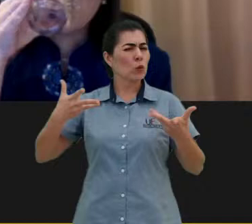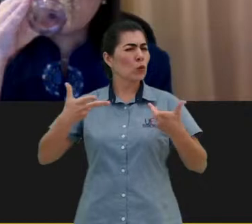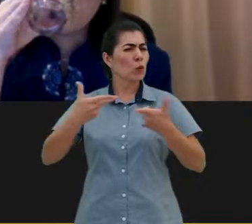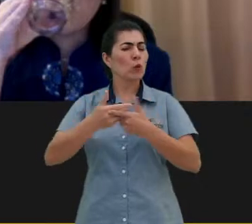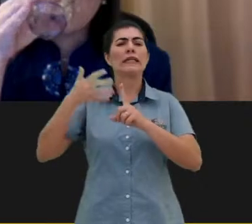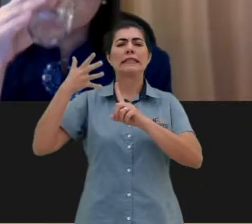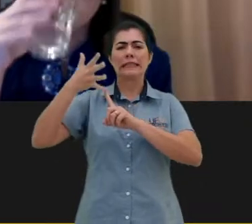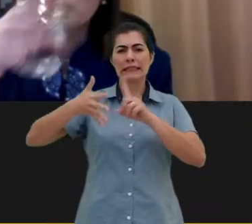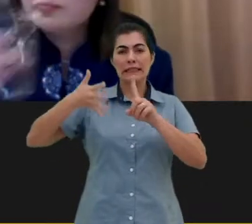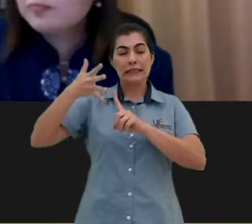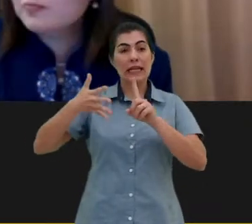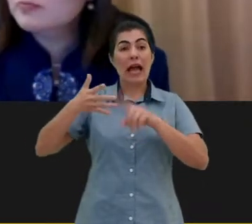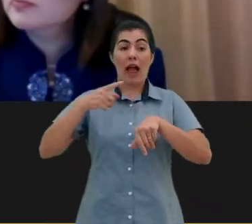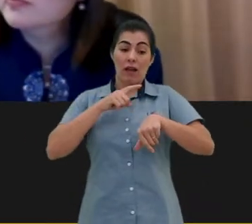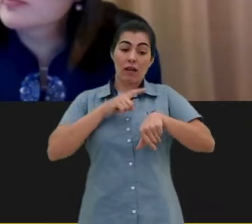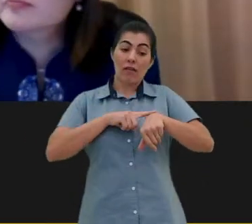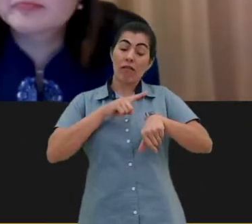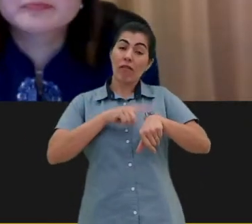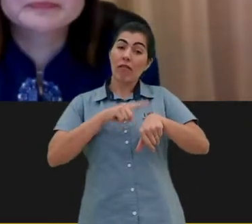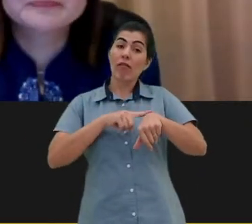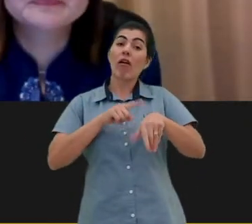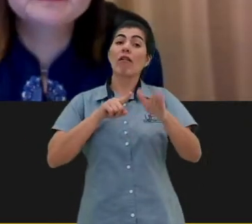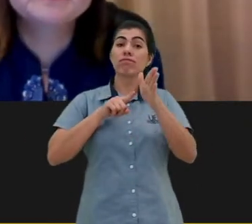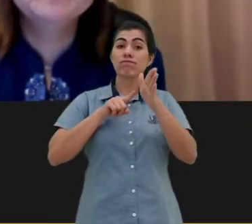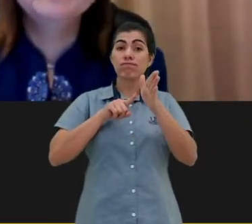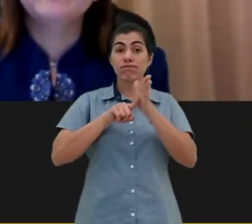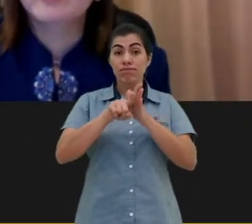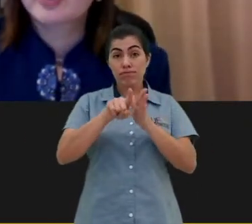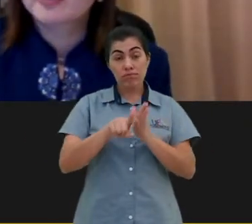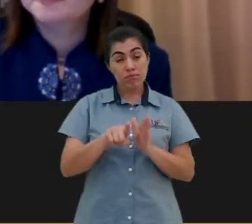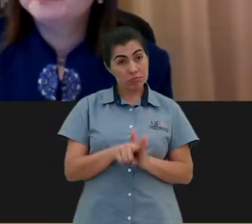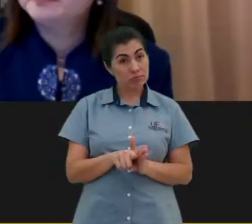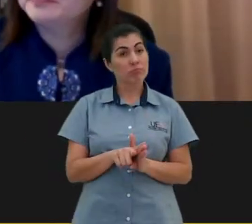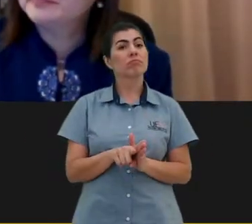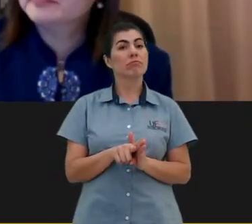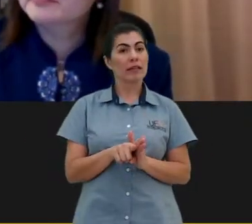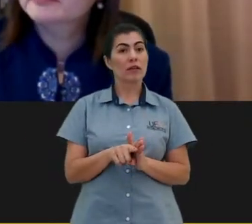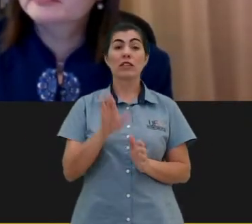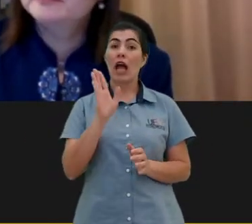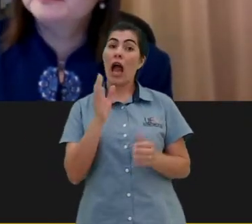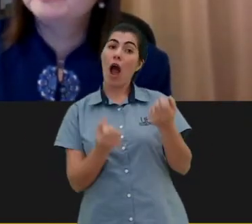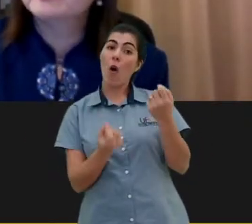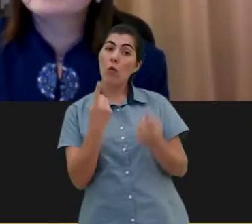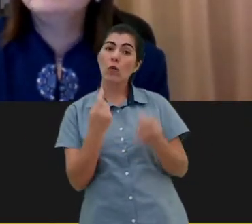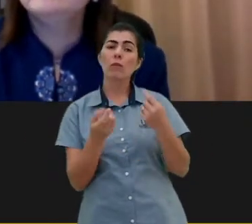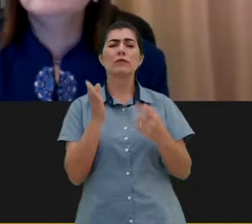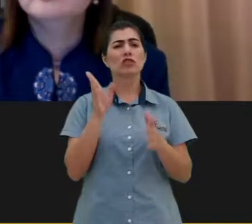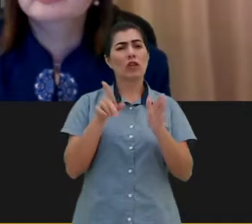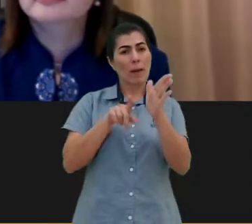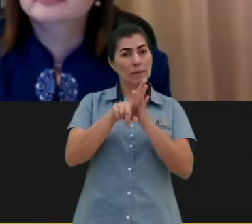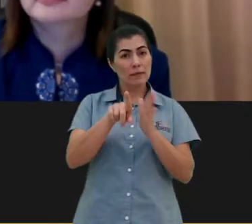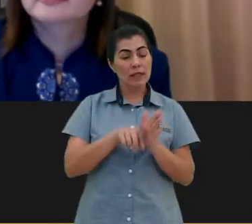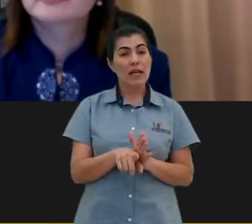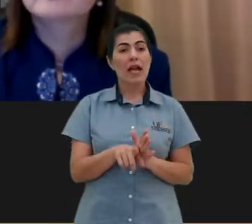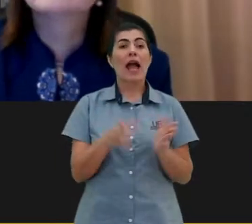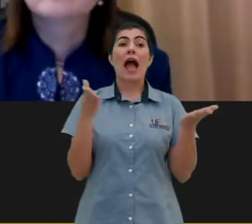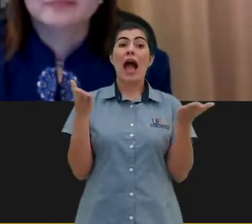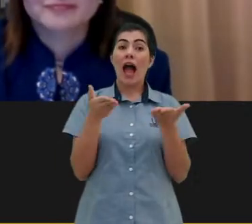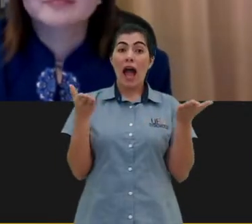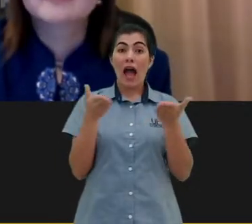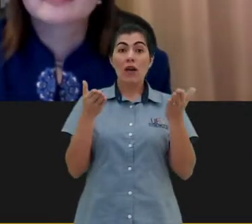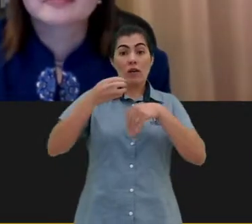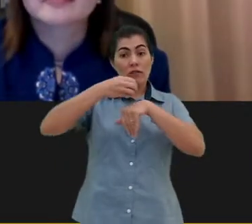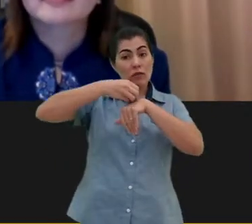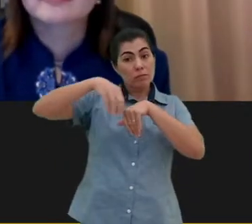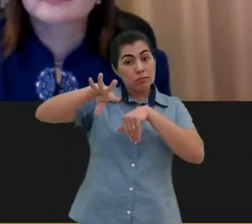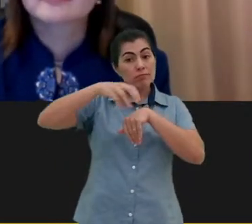vou dar espaço para as pessoas agora fazerem suas perguntas, algumas pessoas já o fizeram, e eu vou passar para a senhora as